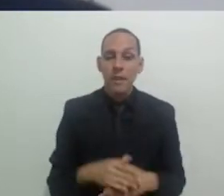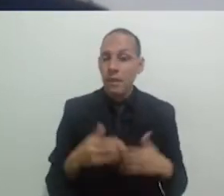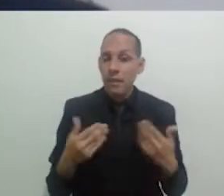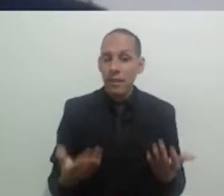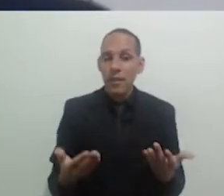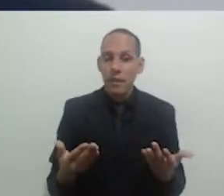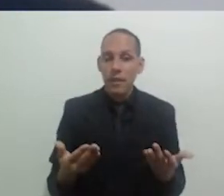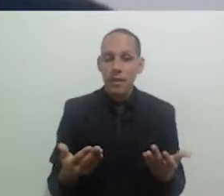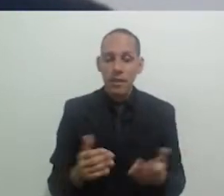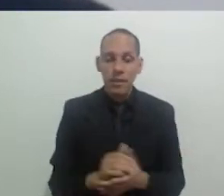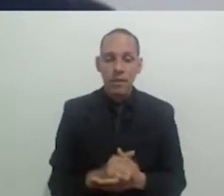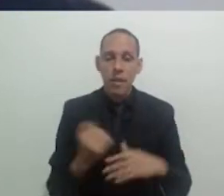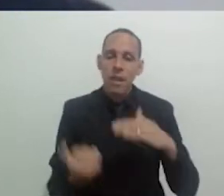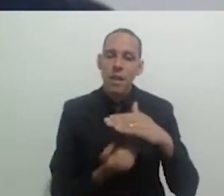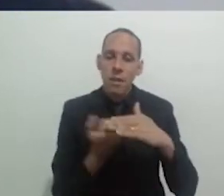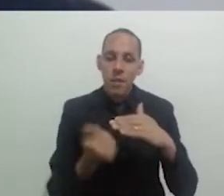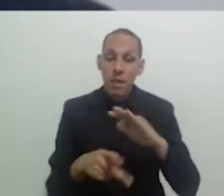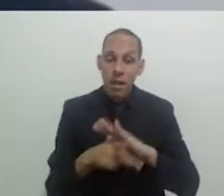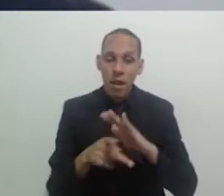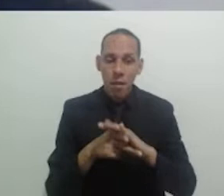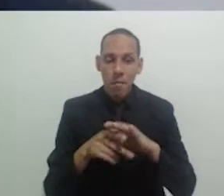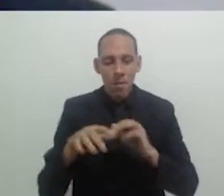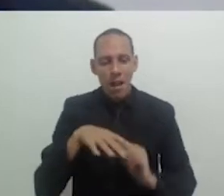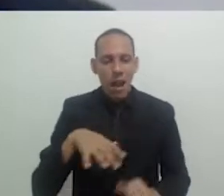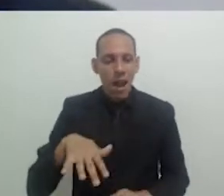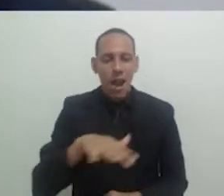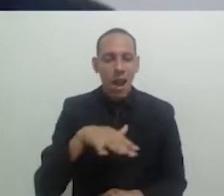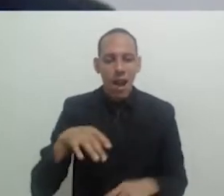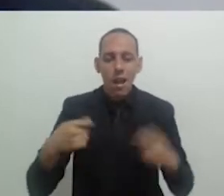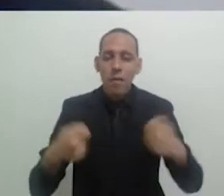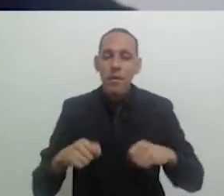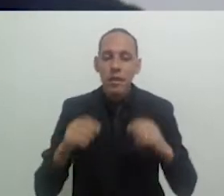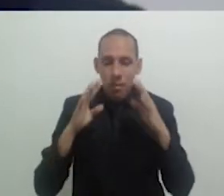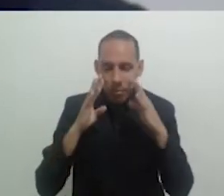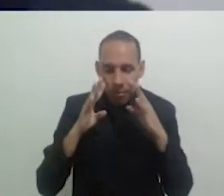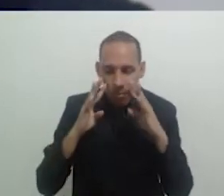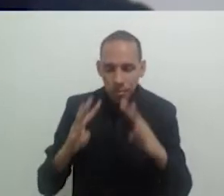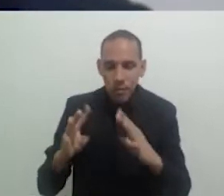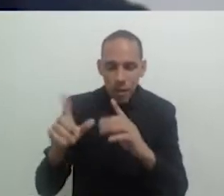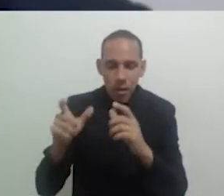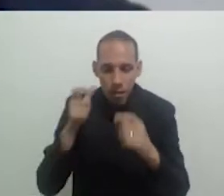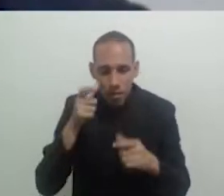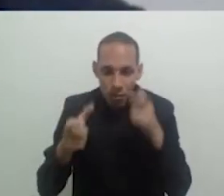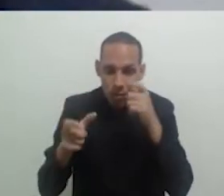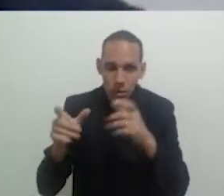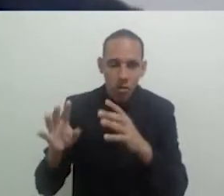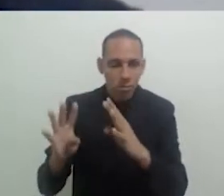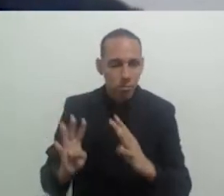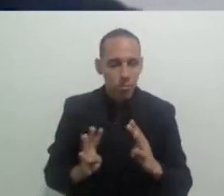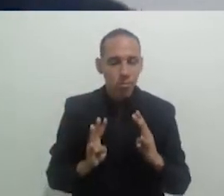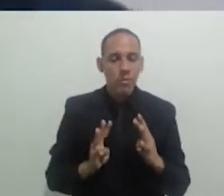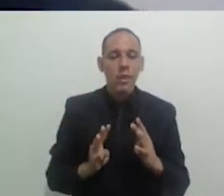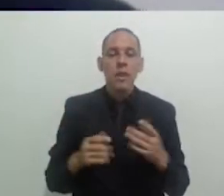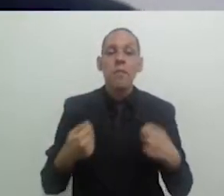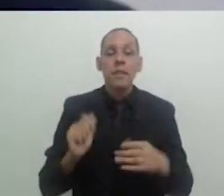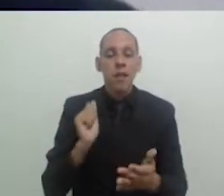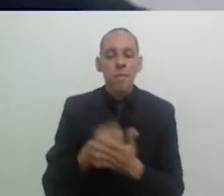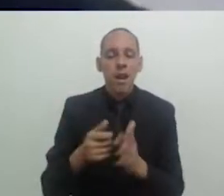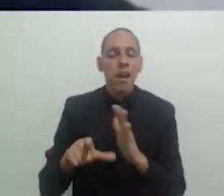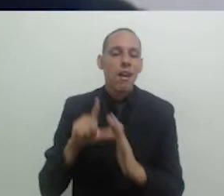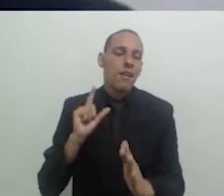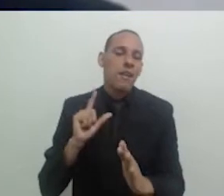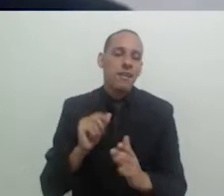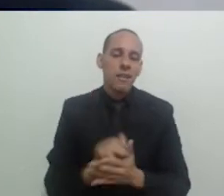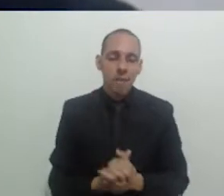do segmento, é importante demonstrar ou pro forma em voz, pagar de forma antecipada, propriamente dita, né, na emissão